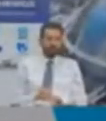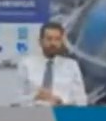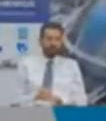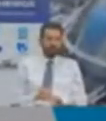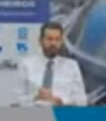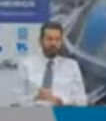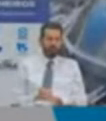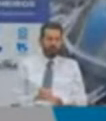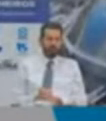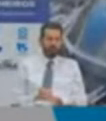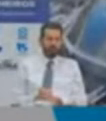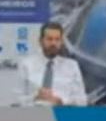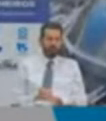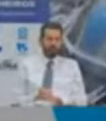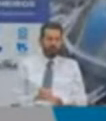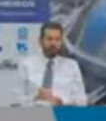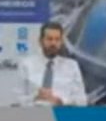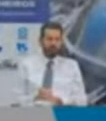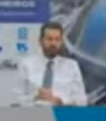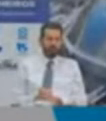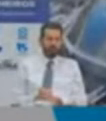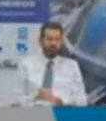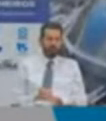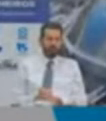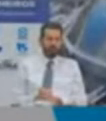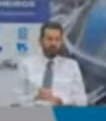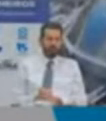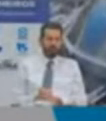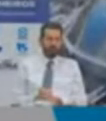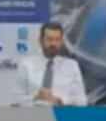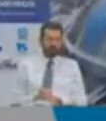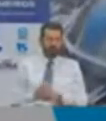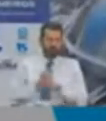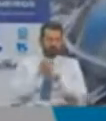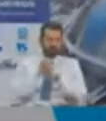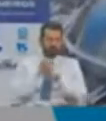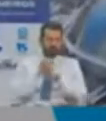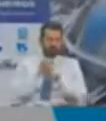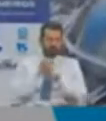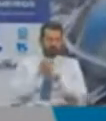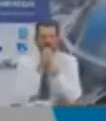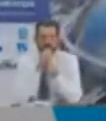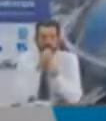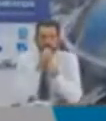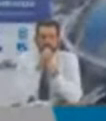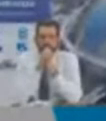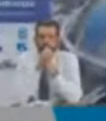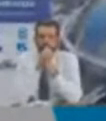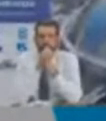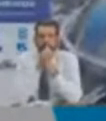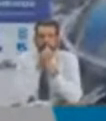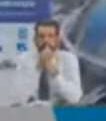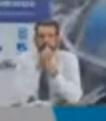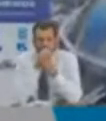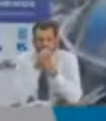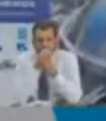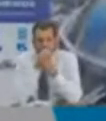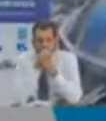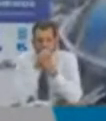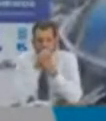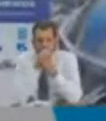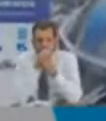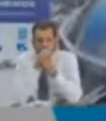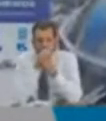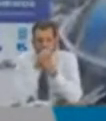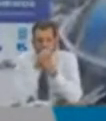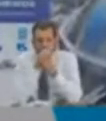ainda, eu acho que dessa vez ela realmente vai ter que se contentar e vibrar com o sucesso que é isso. Porque o que não